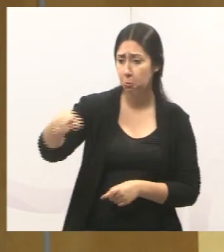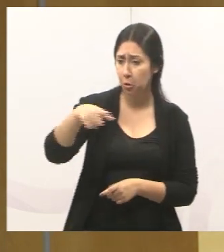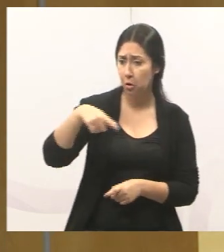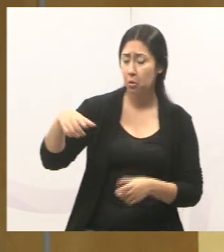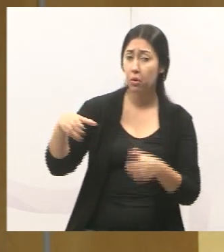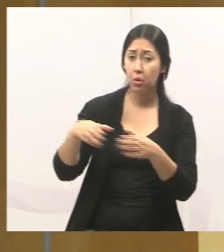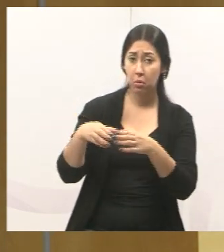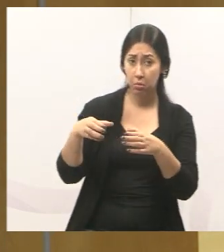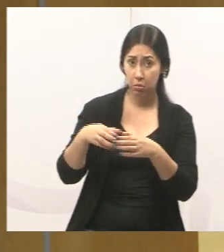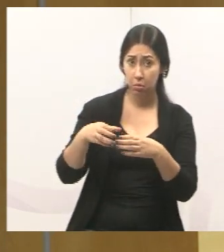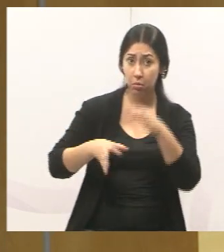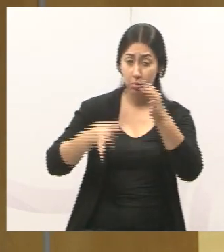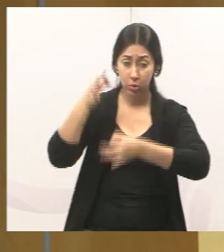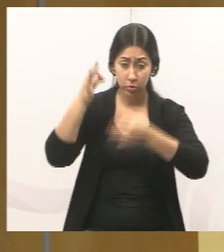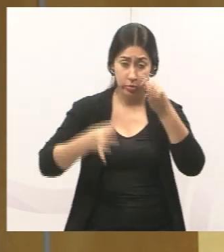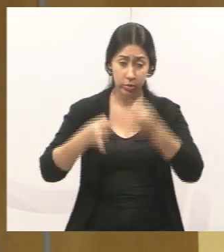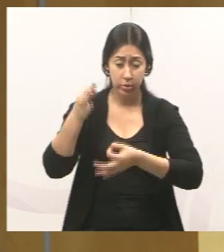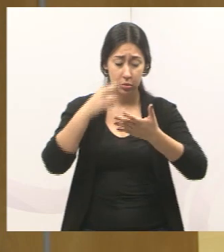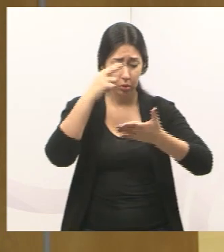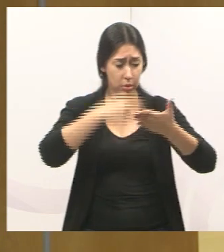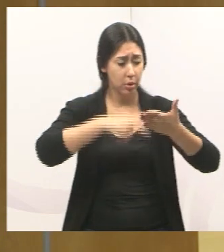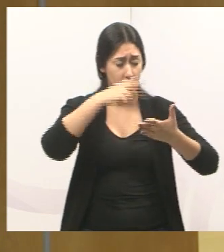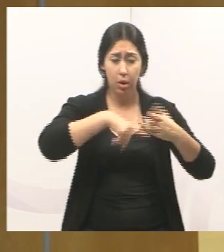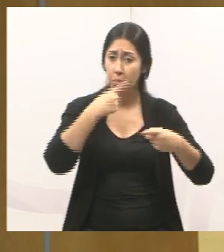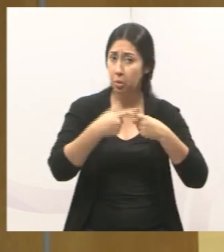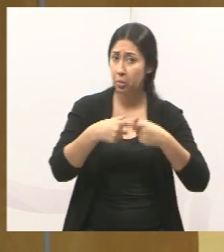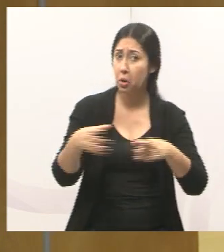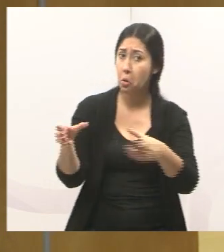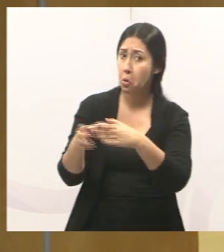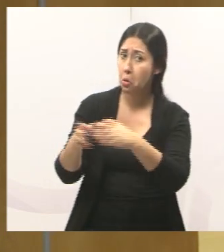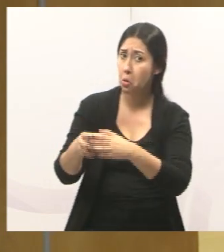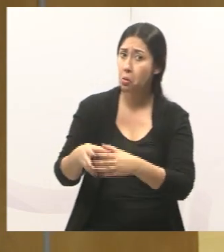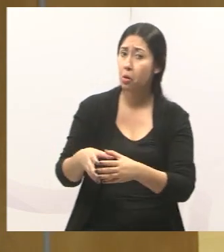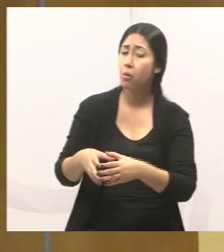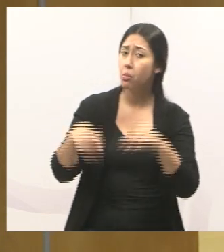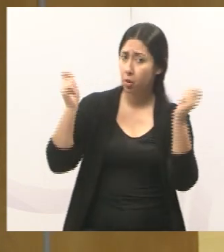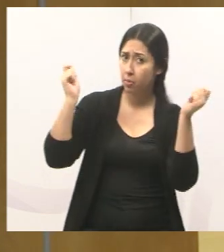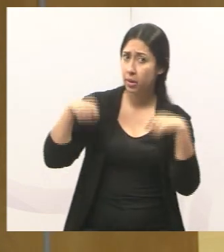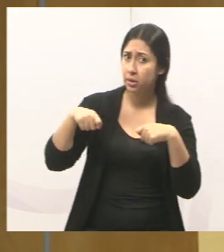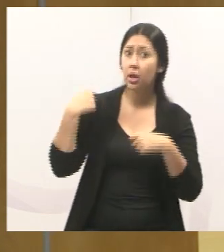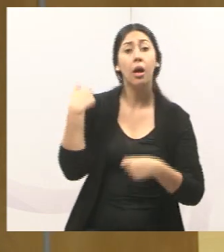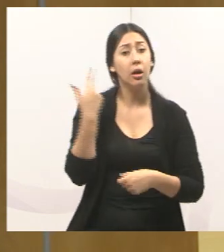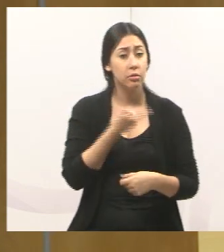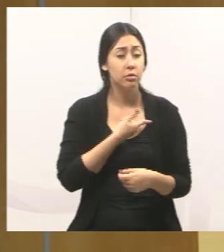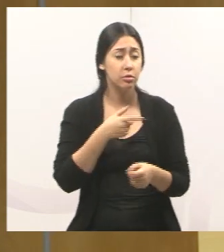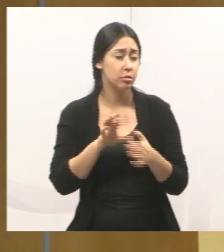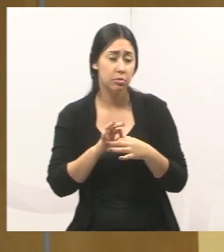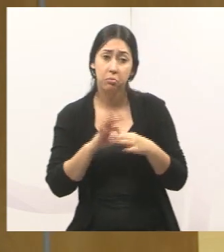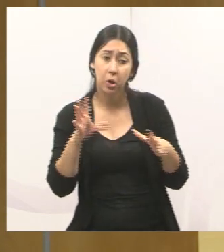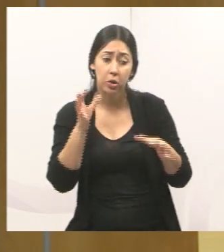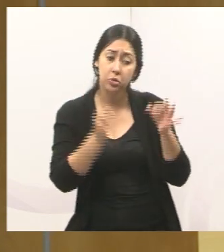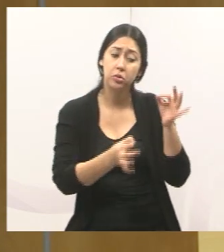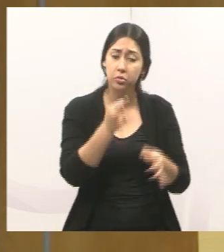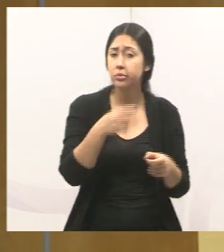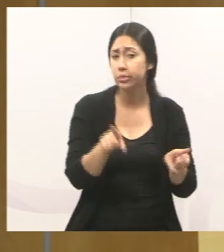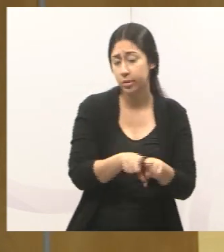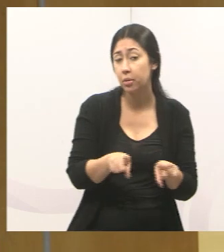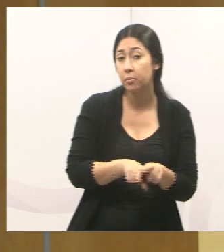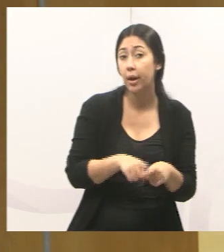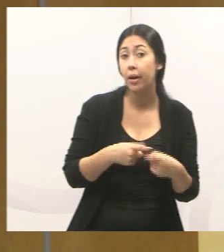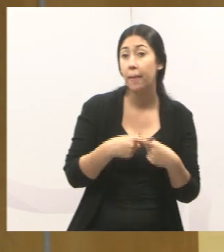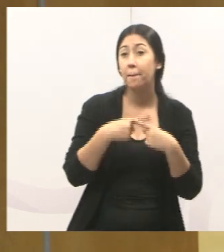a competência aí, mais até do que nós temos de julgar, claro, né? Temos cada um de nós fazer a nossa avaliação, é claro, mas em